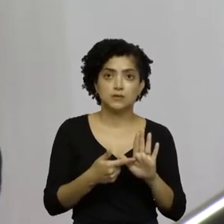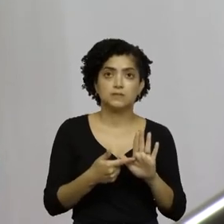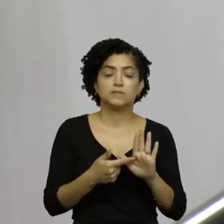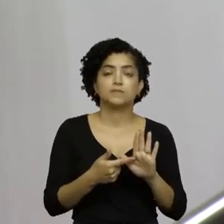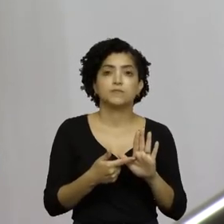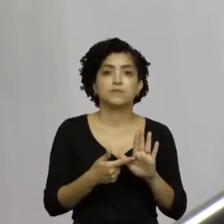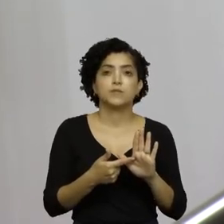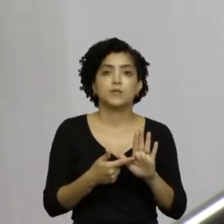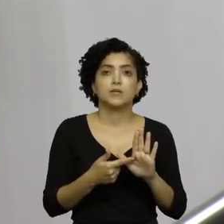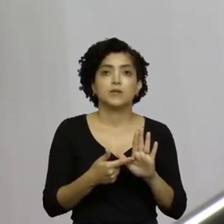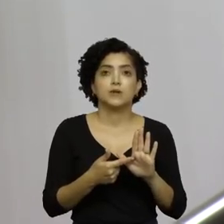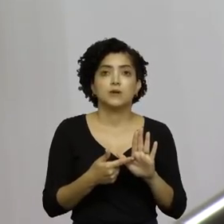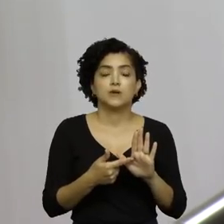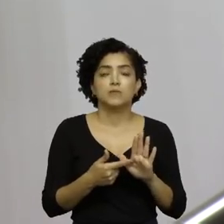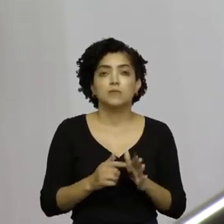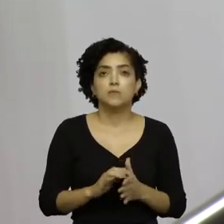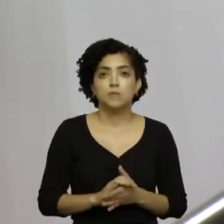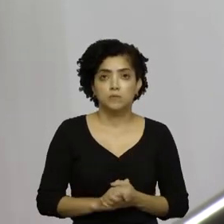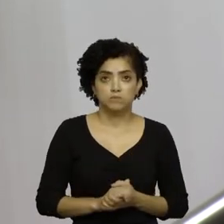trazer presente